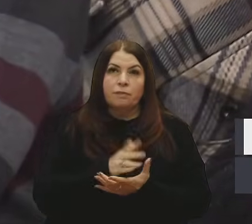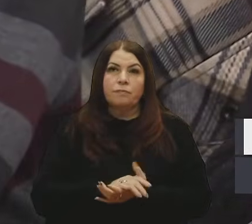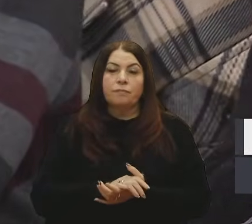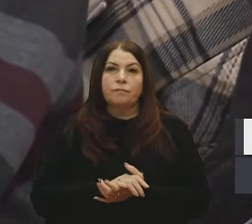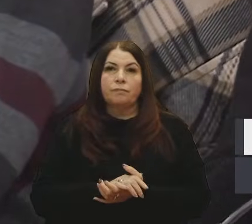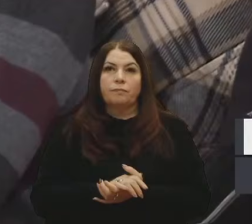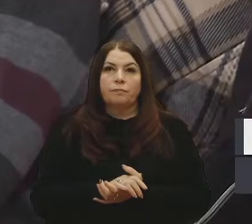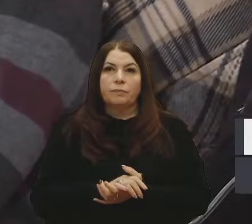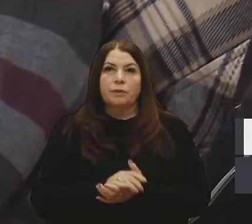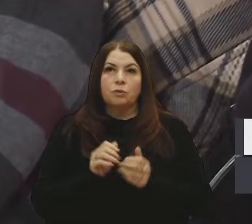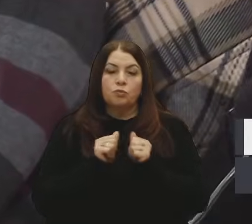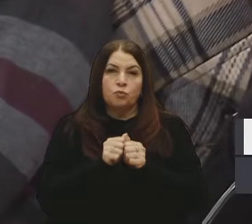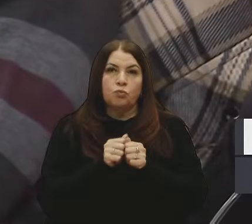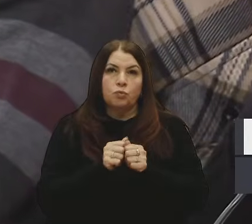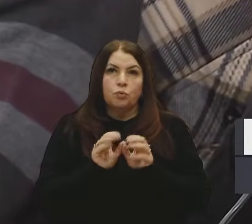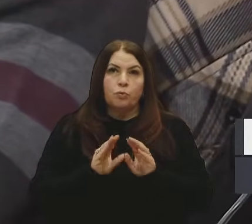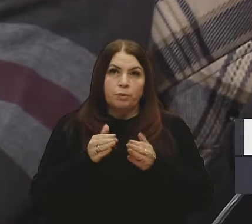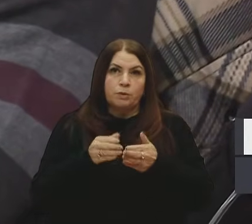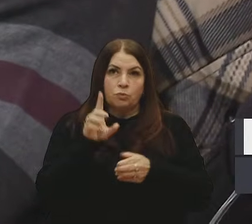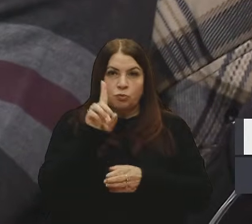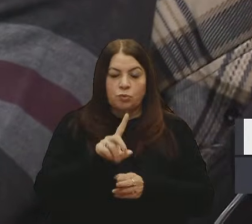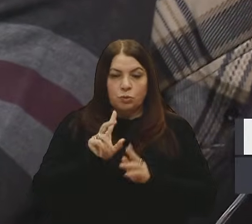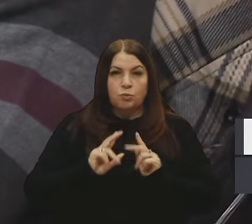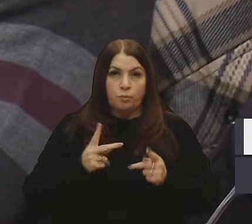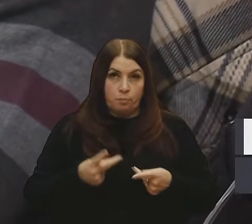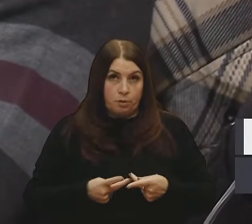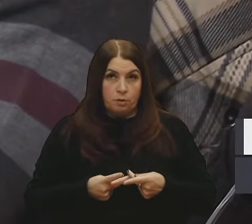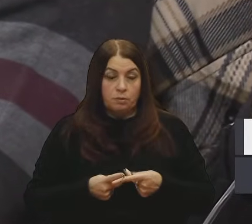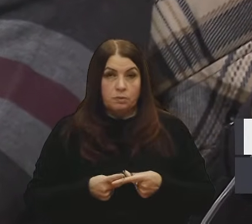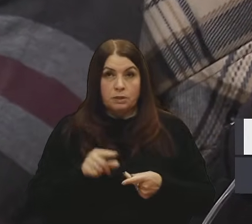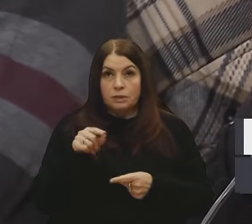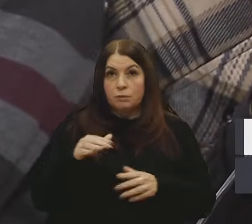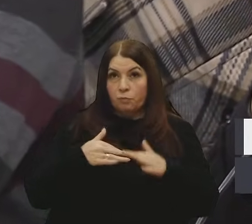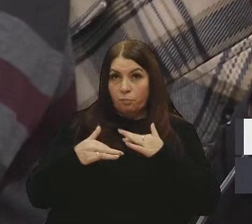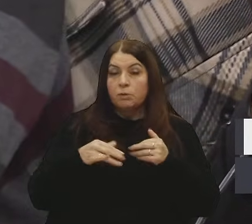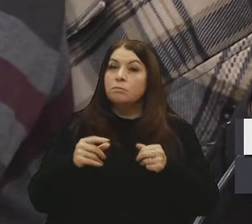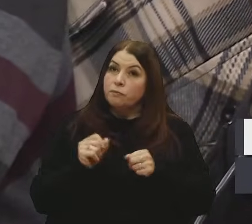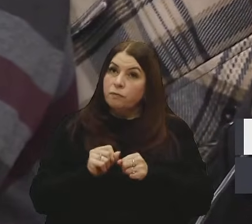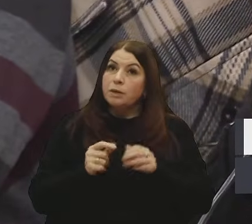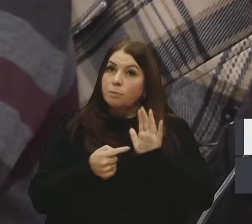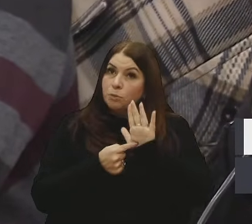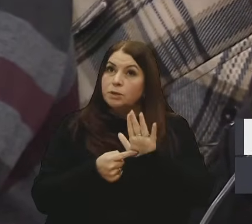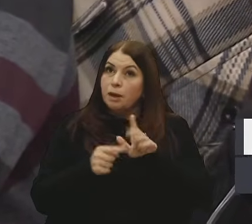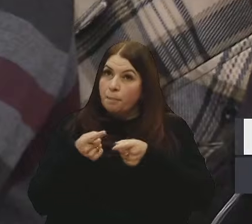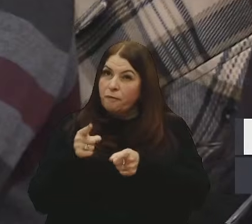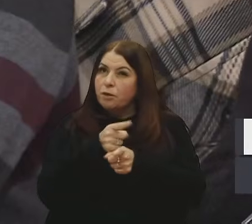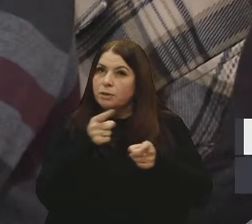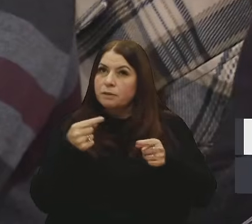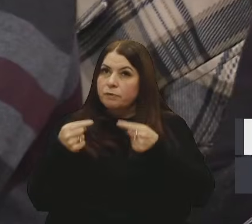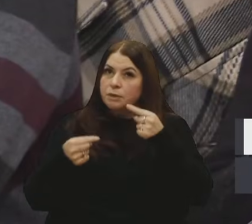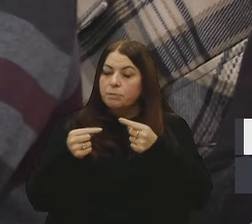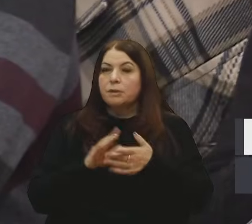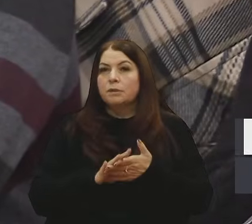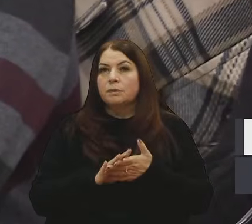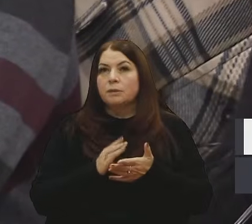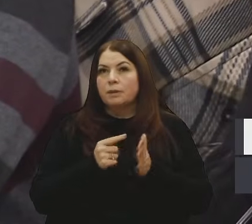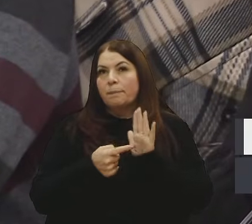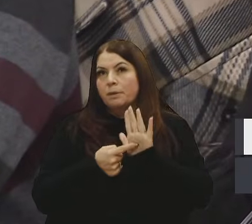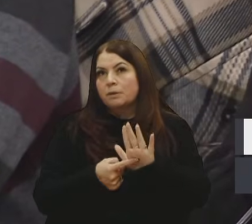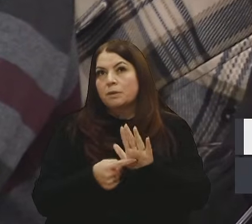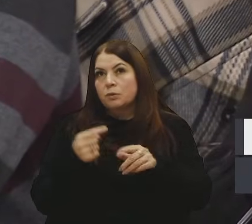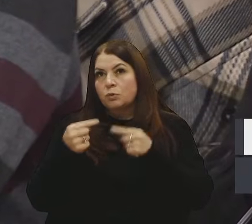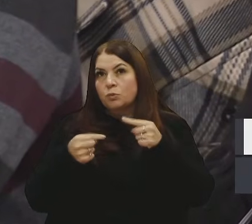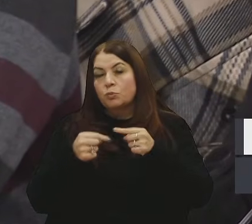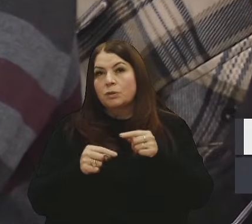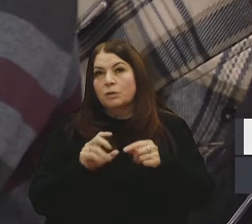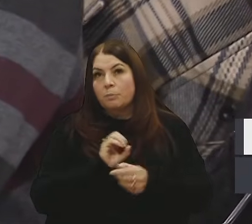Mas, através, né, da Comissão dos Direitos Humanos e desses movimentos, a gente vai trazer a provocação, fazer o debate, apresentar a discussão e